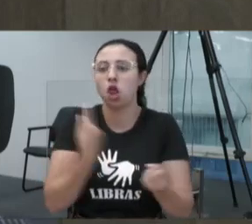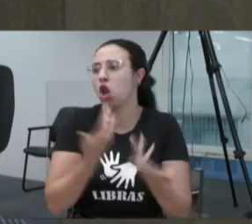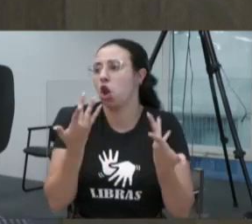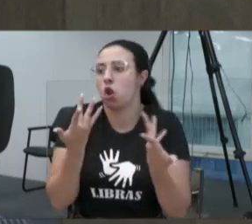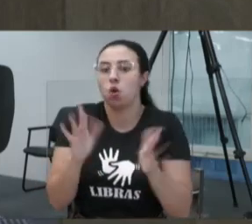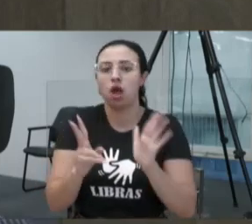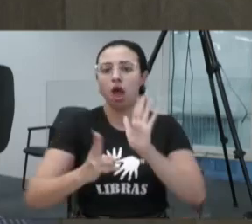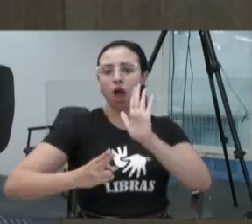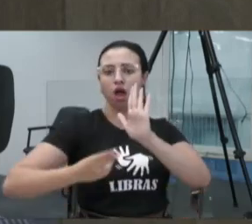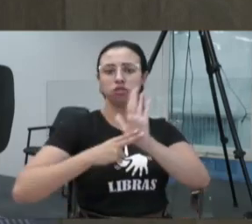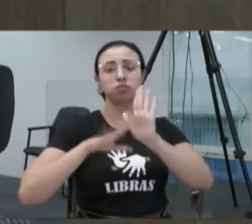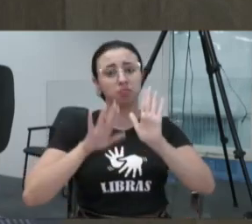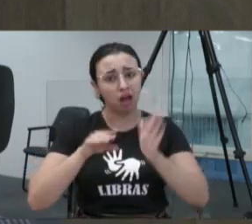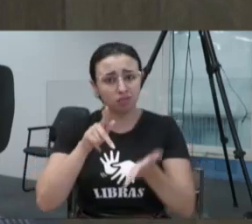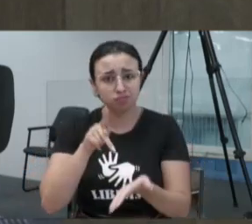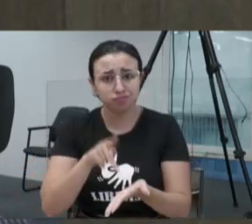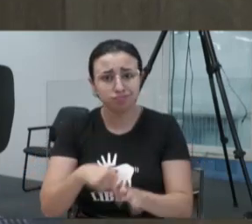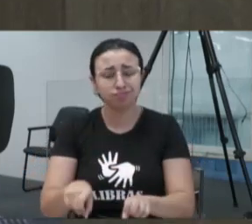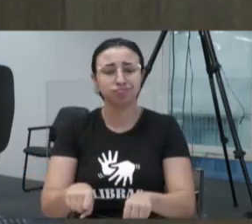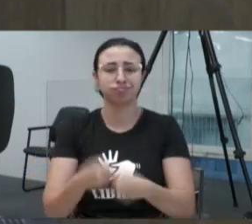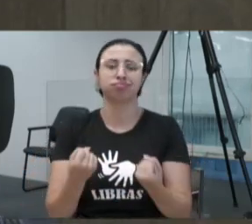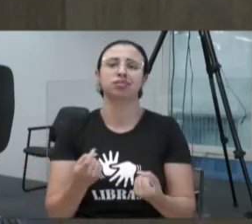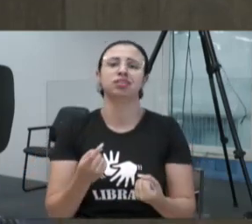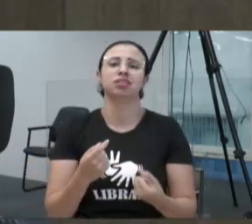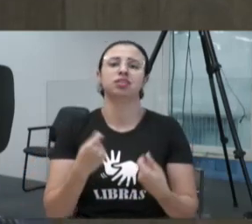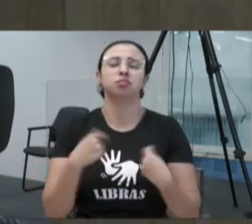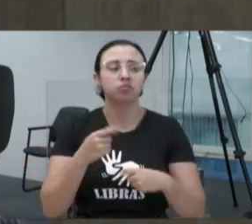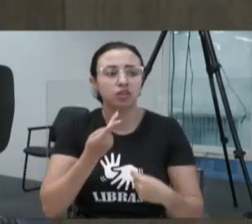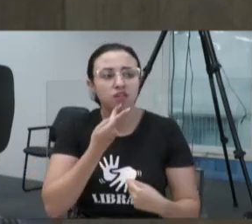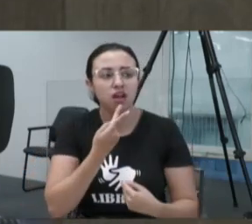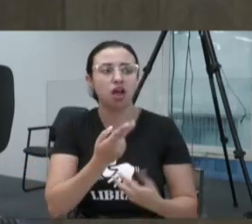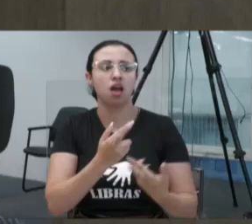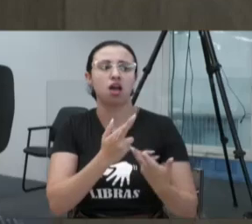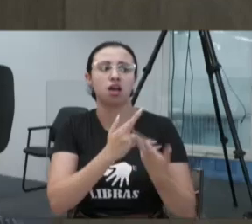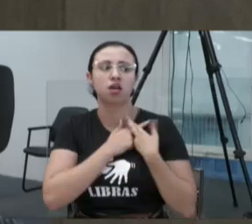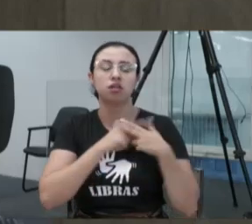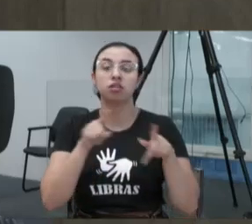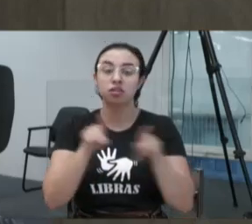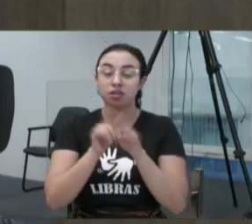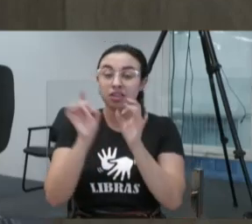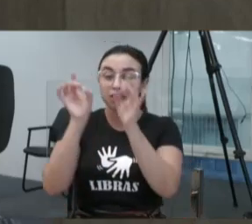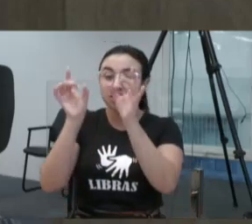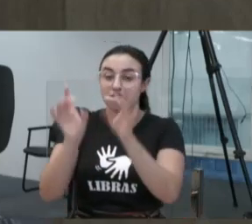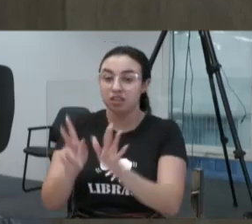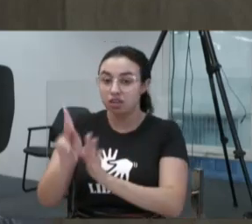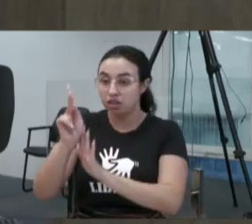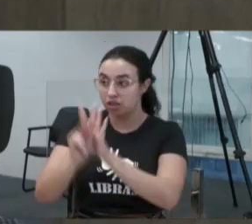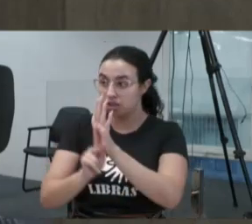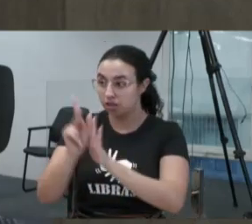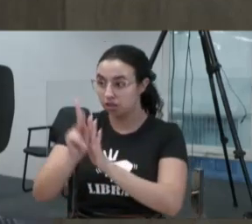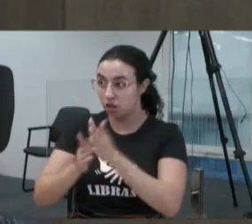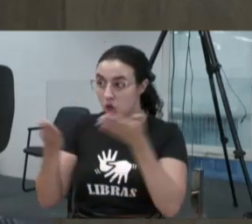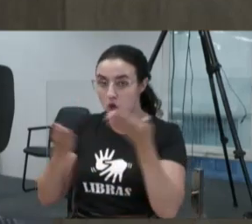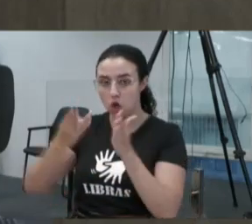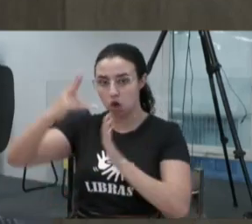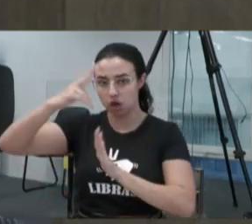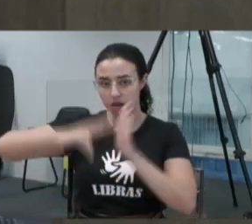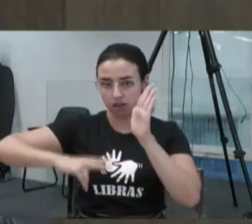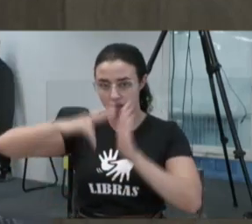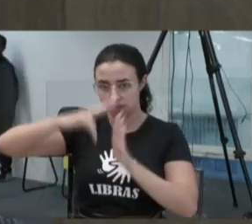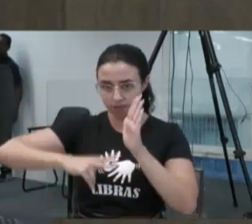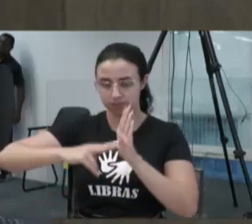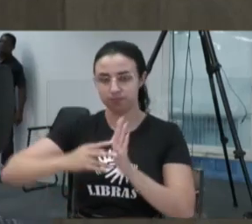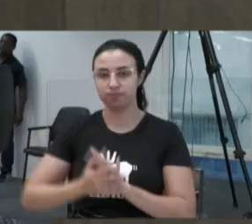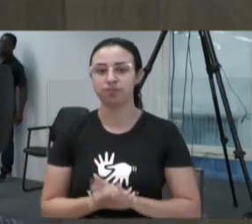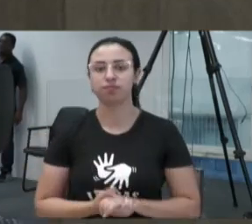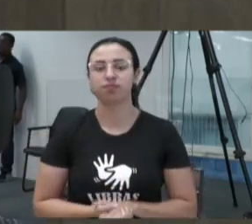colapsou. Então, nós temos que tratar isso com responsabilidade, contato, em especial com o projeto que foi lido nesta tarde aqui do